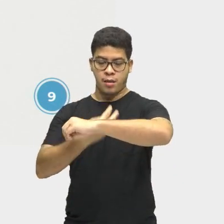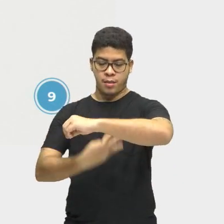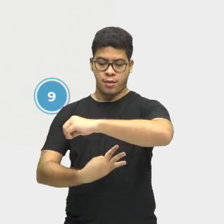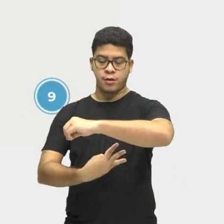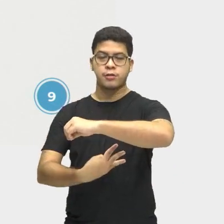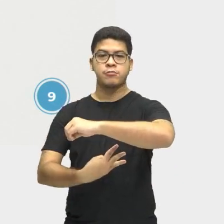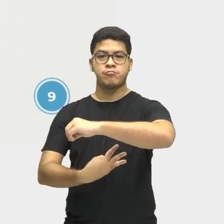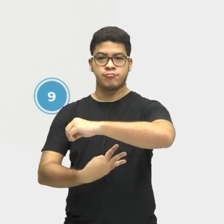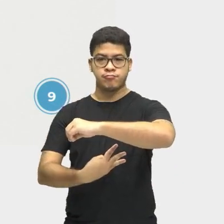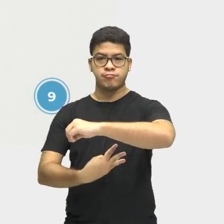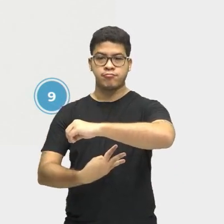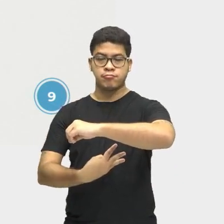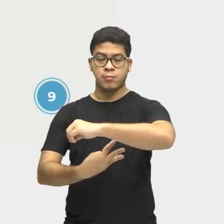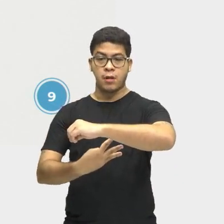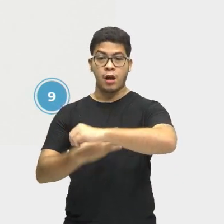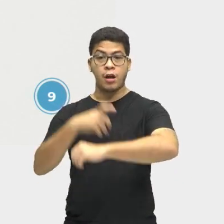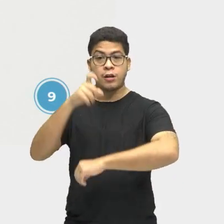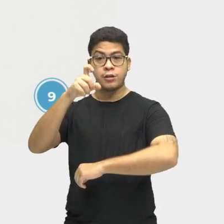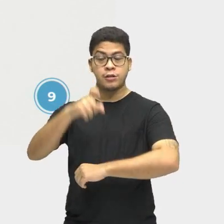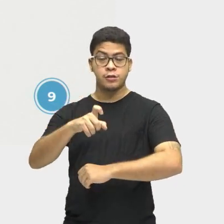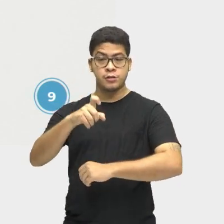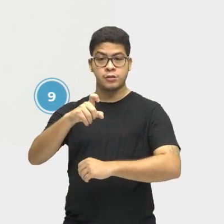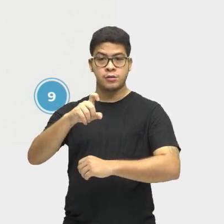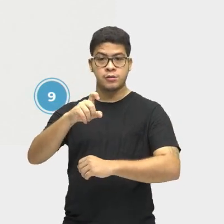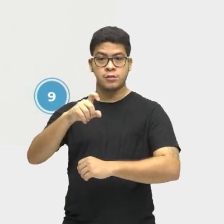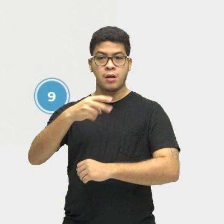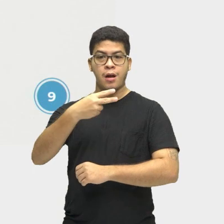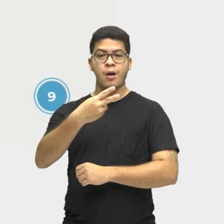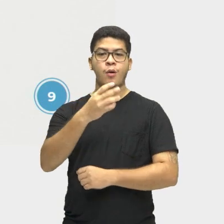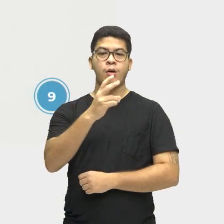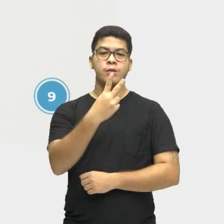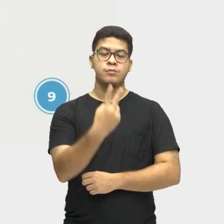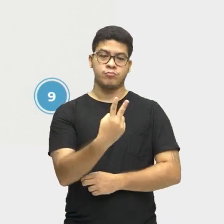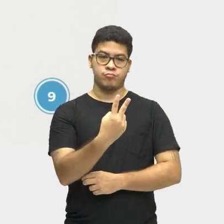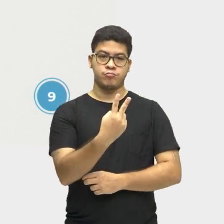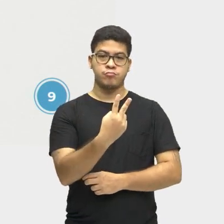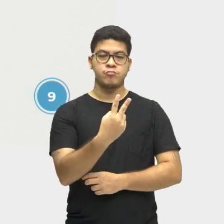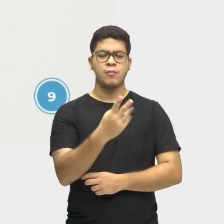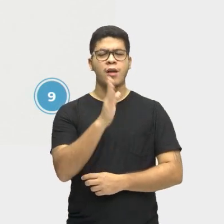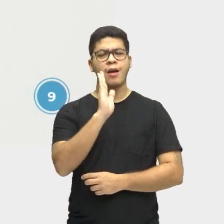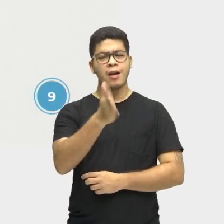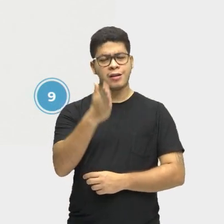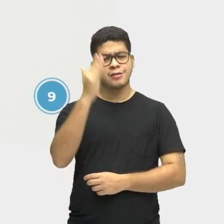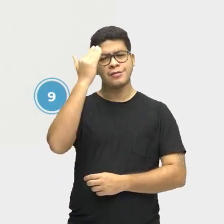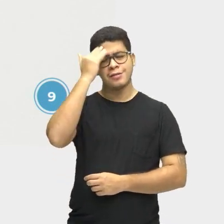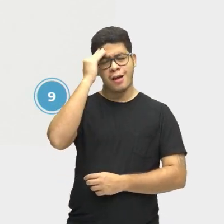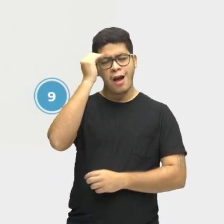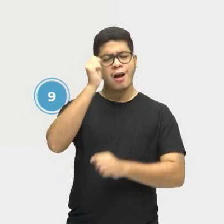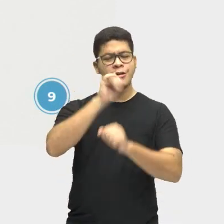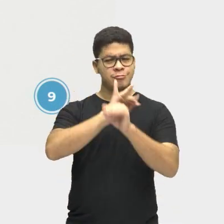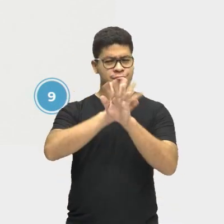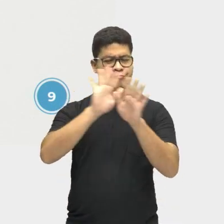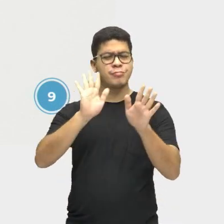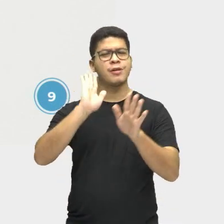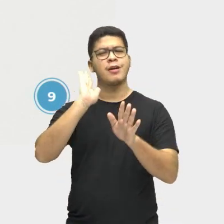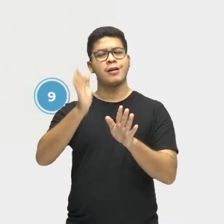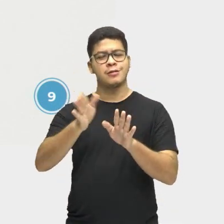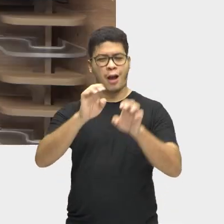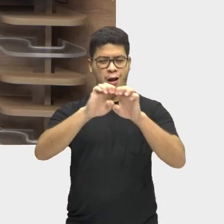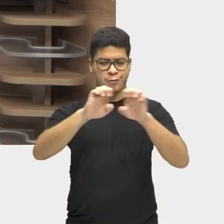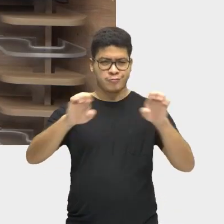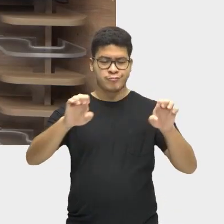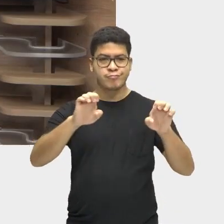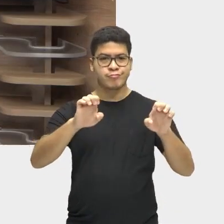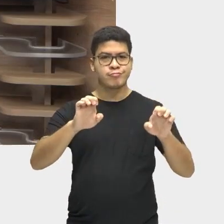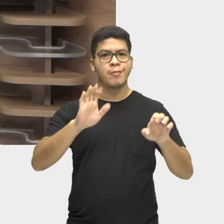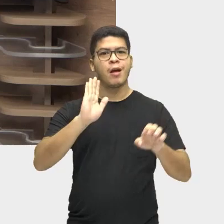a 2. Olha só como é simples, né? Vocês já, certamente, já resolveram esse tipo de equação. Nós